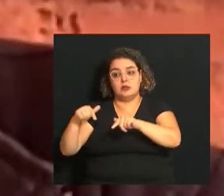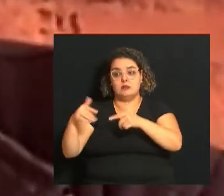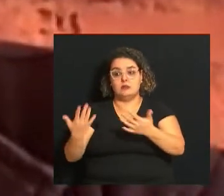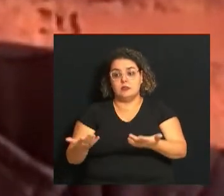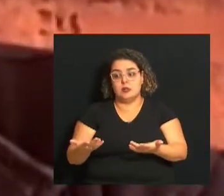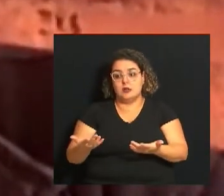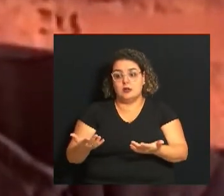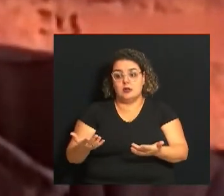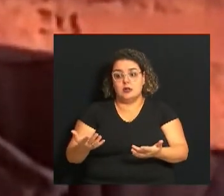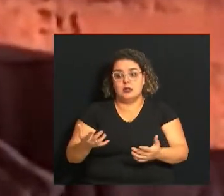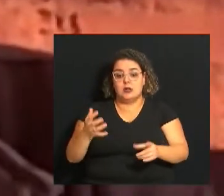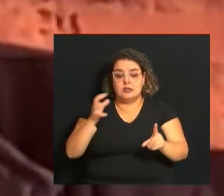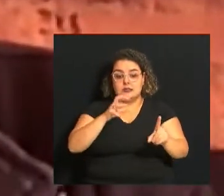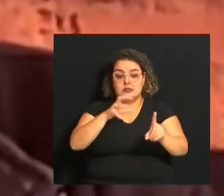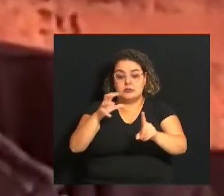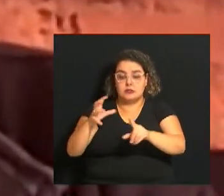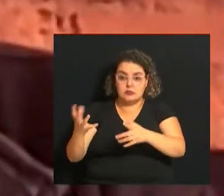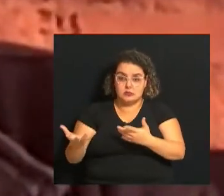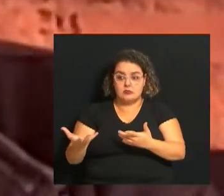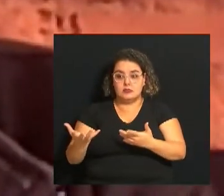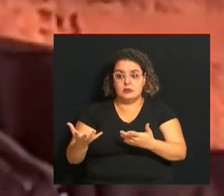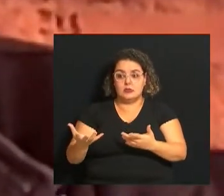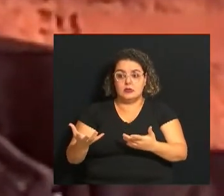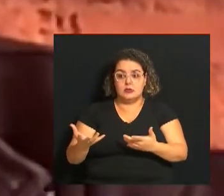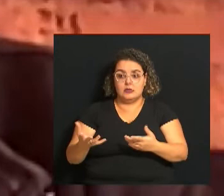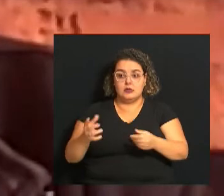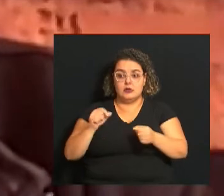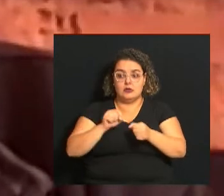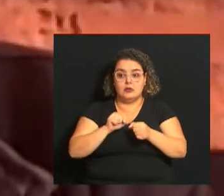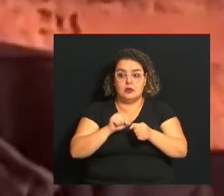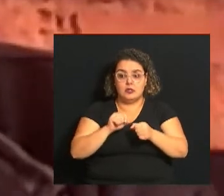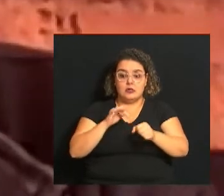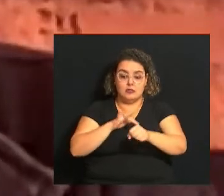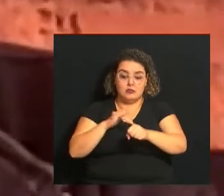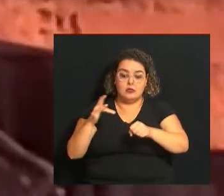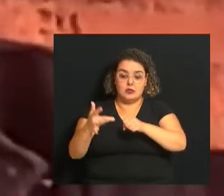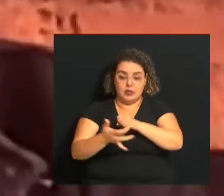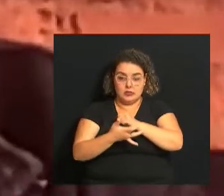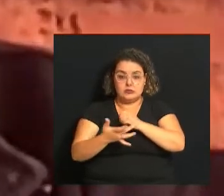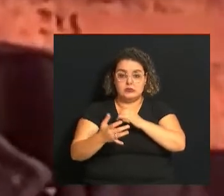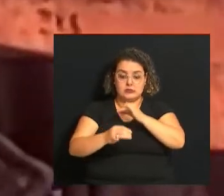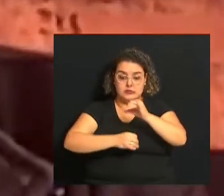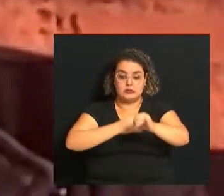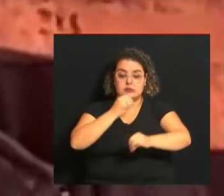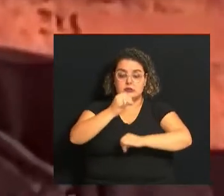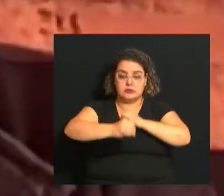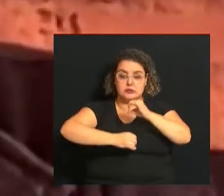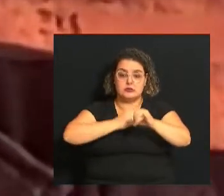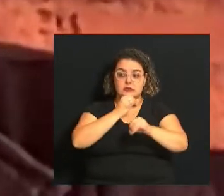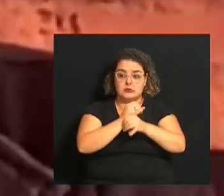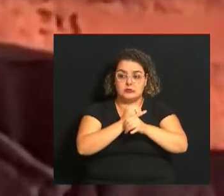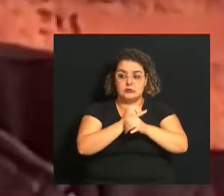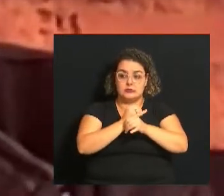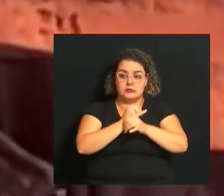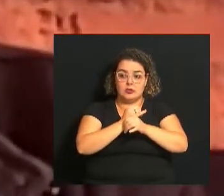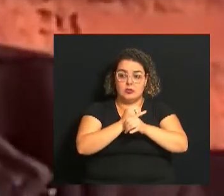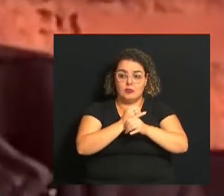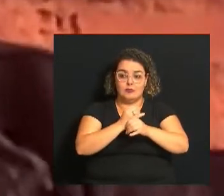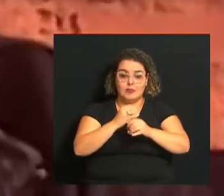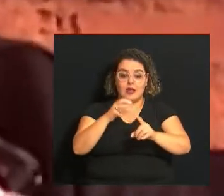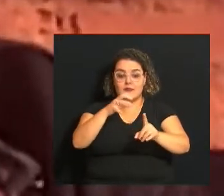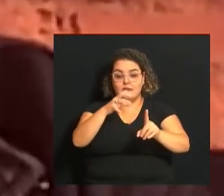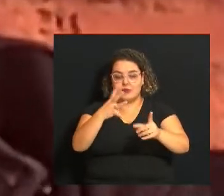esse efeito faz com que as redes também sirvam como um espelho desses conflitos, né? E